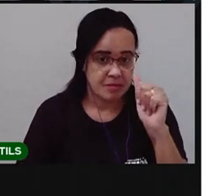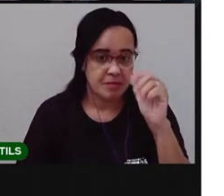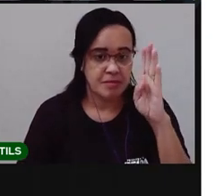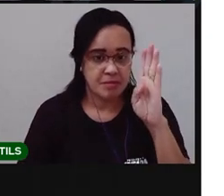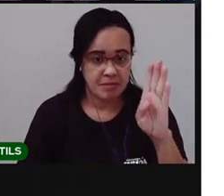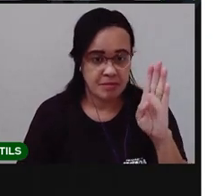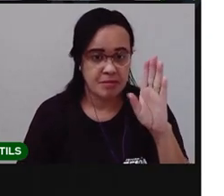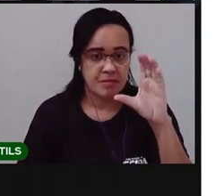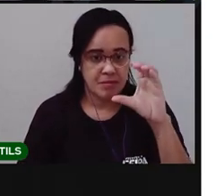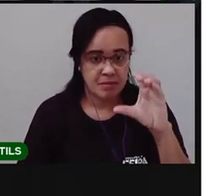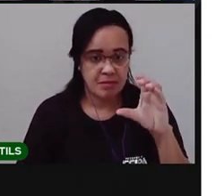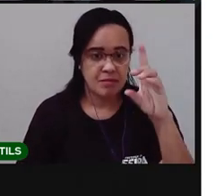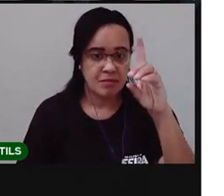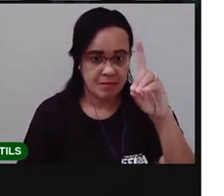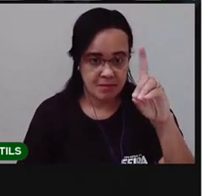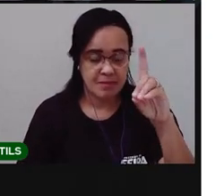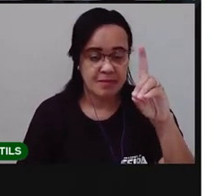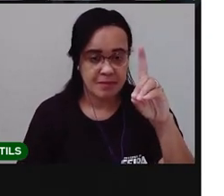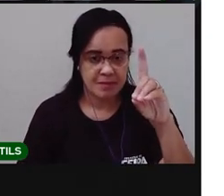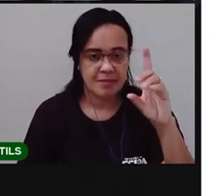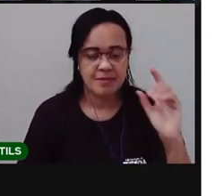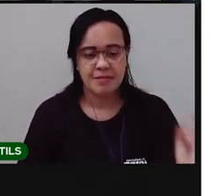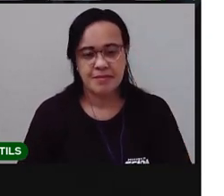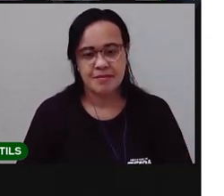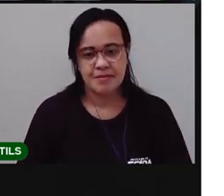B, a C ou a D?